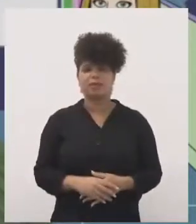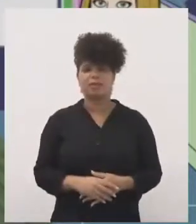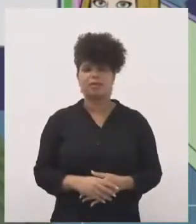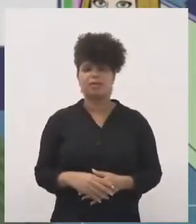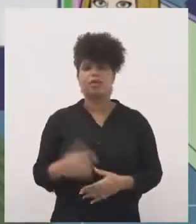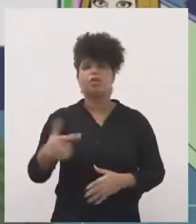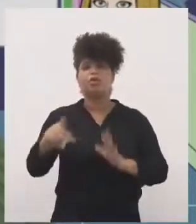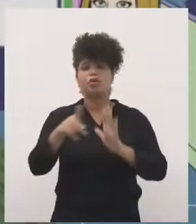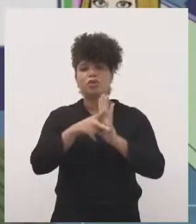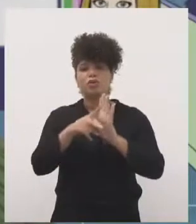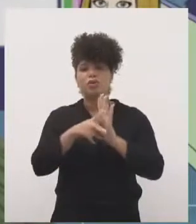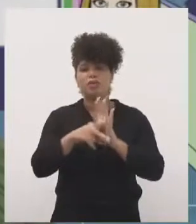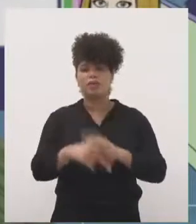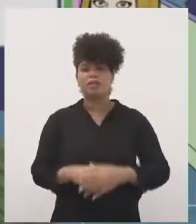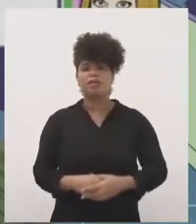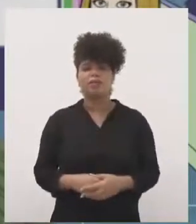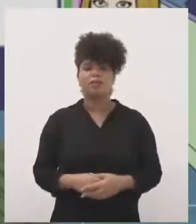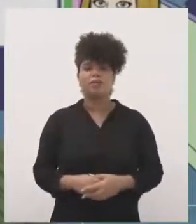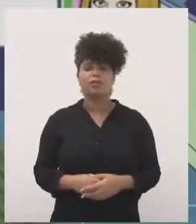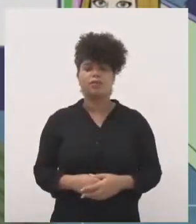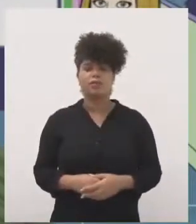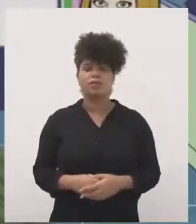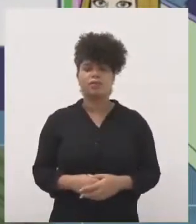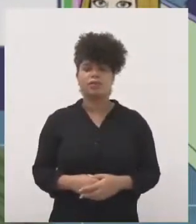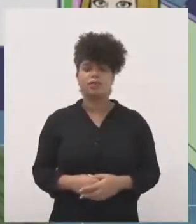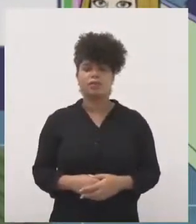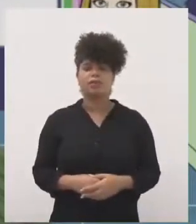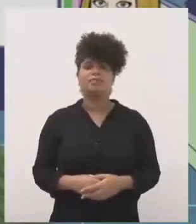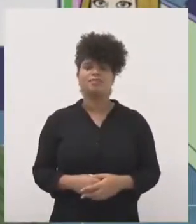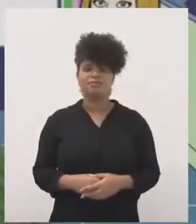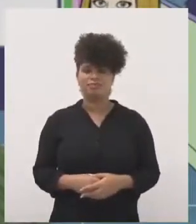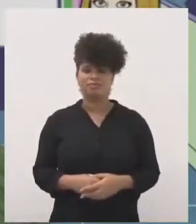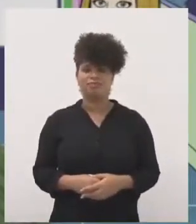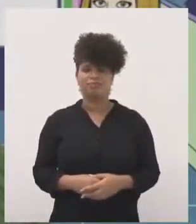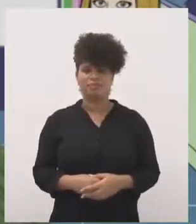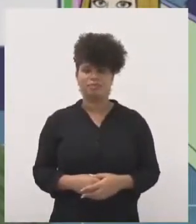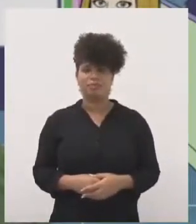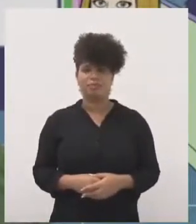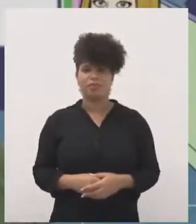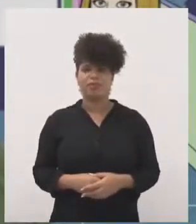achei. Vou compartilhar aqui.